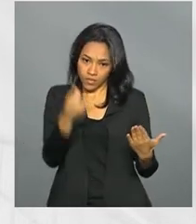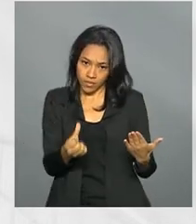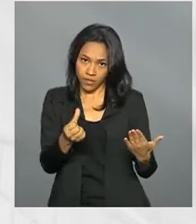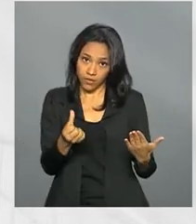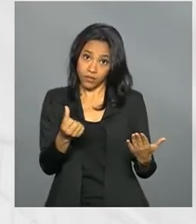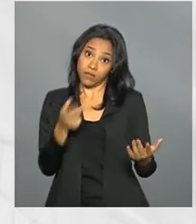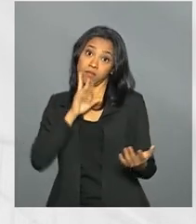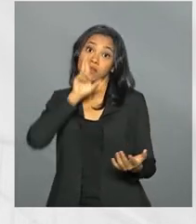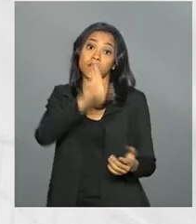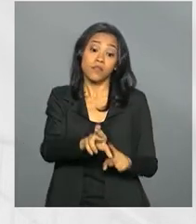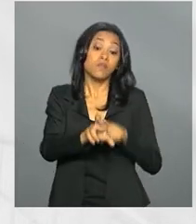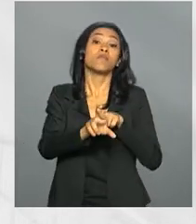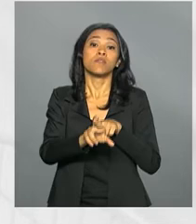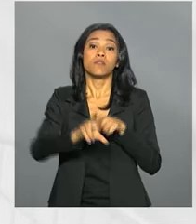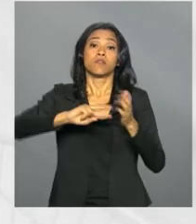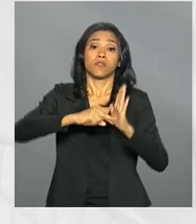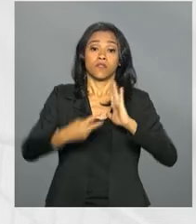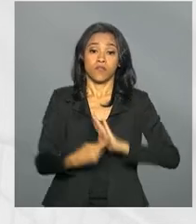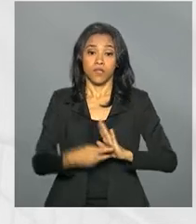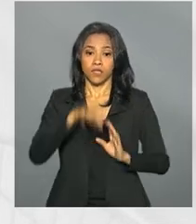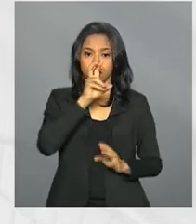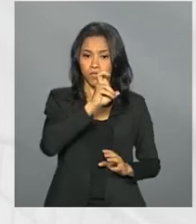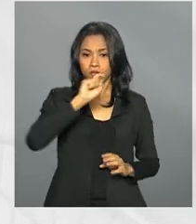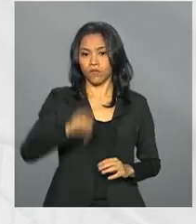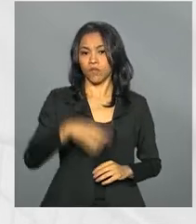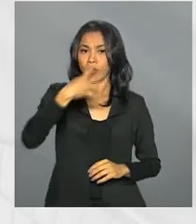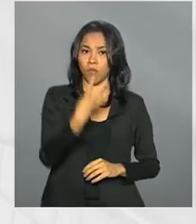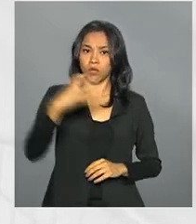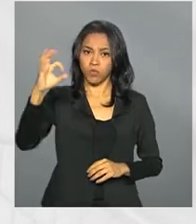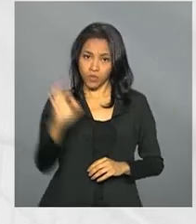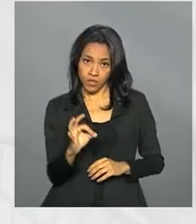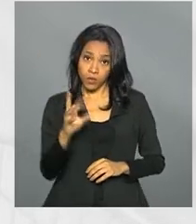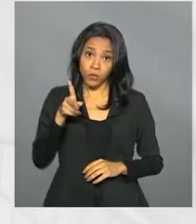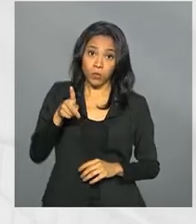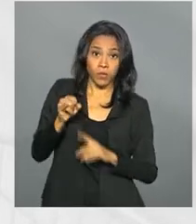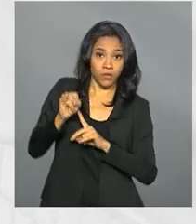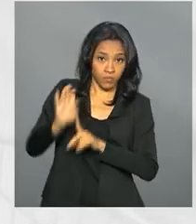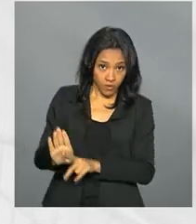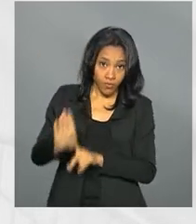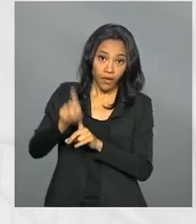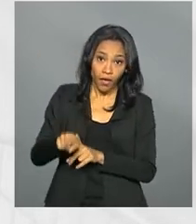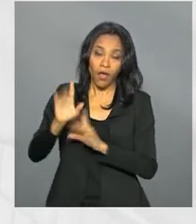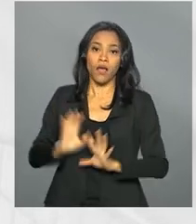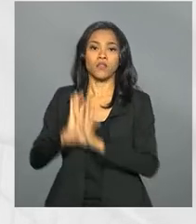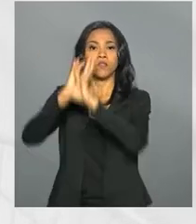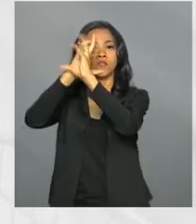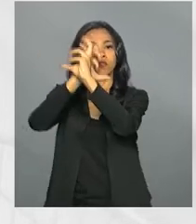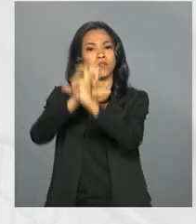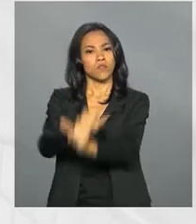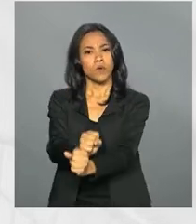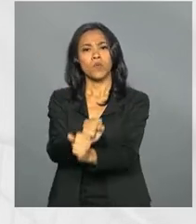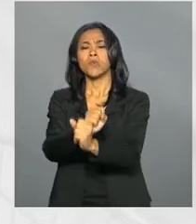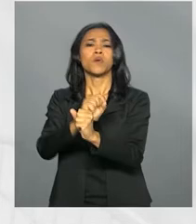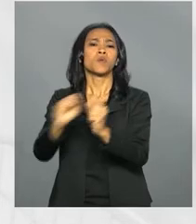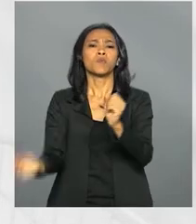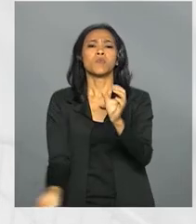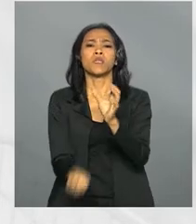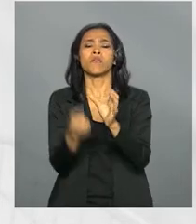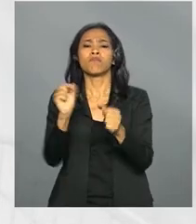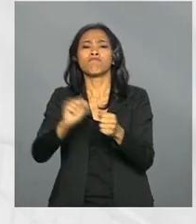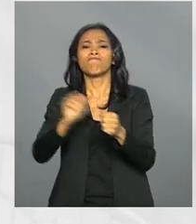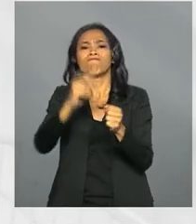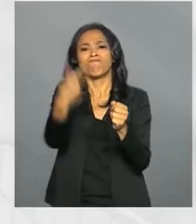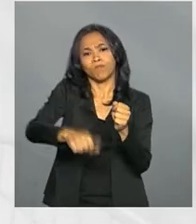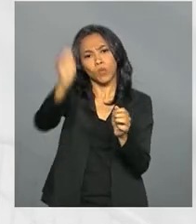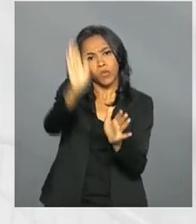o resultado representa 5,4 por cento do produto interno bruto que é a soma das riquezas produzidas no país